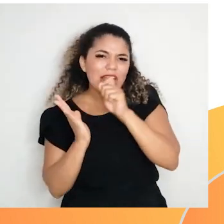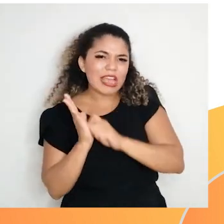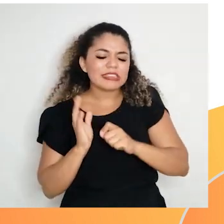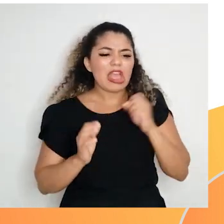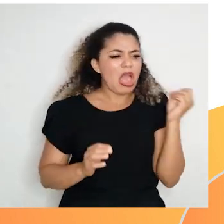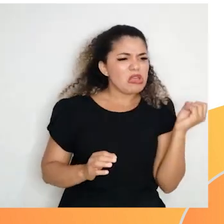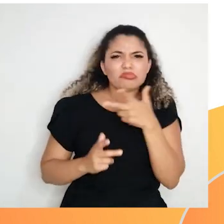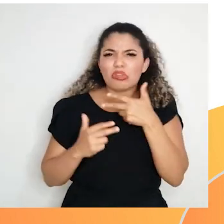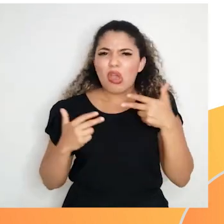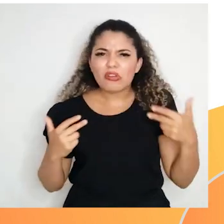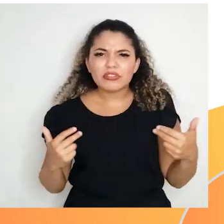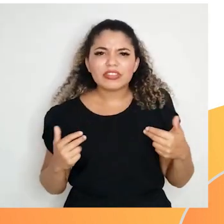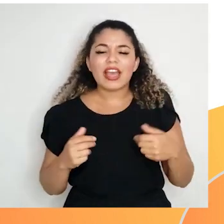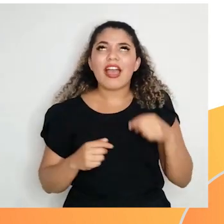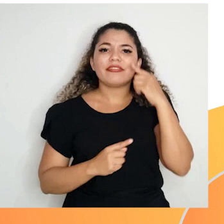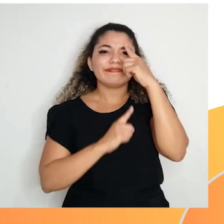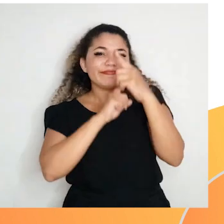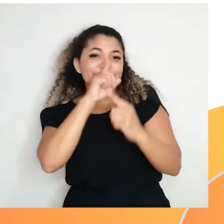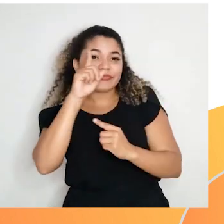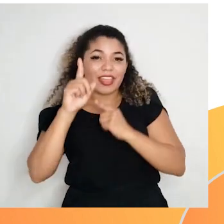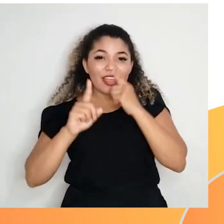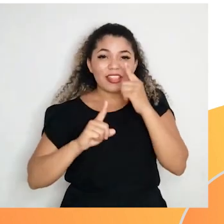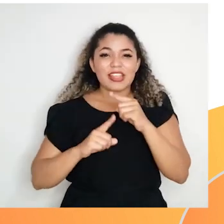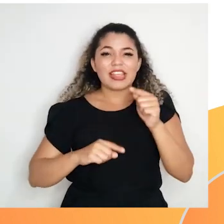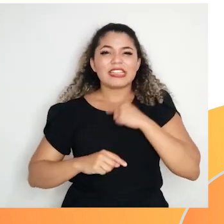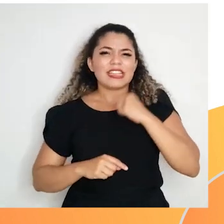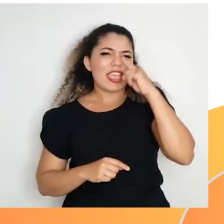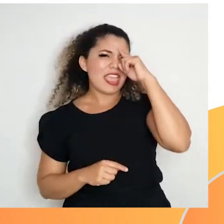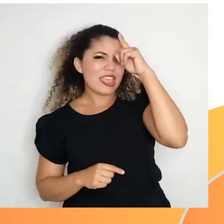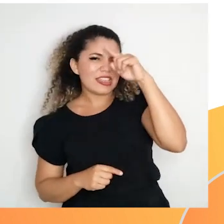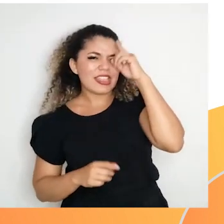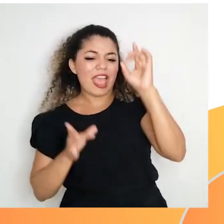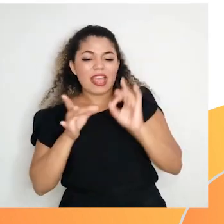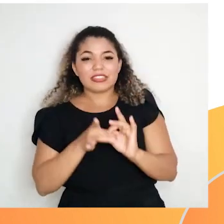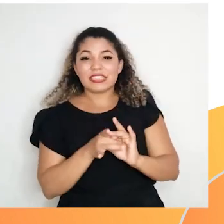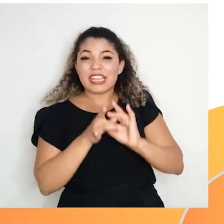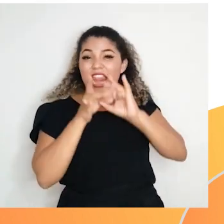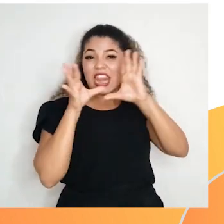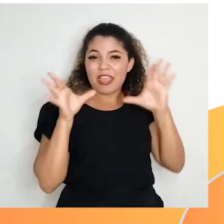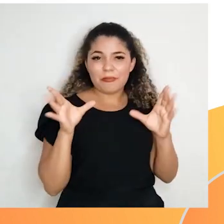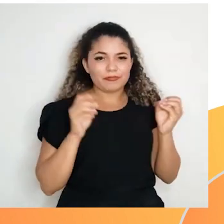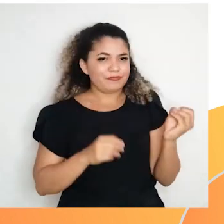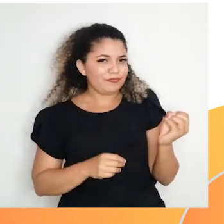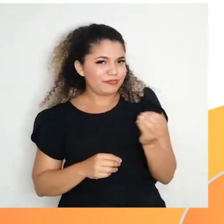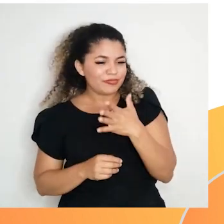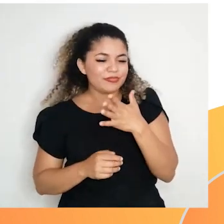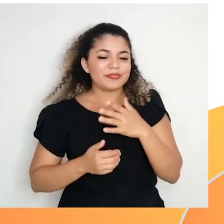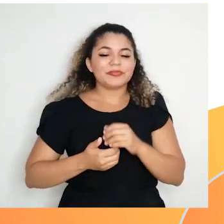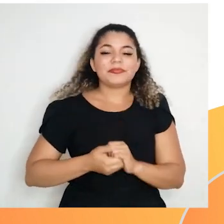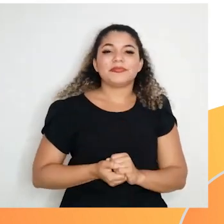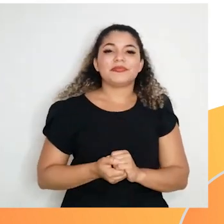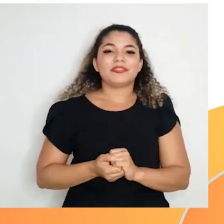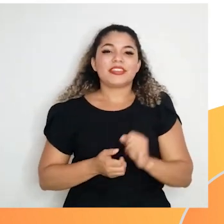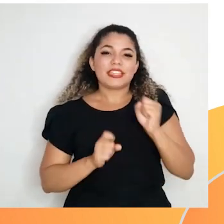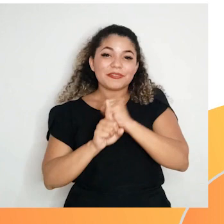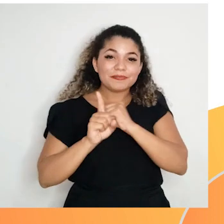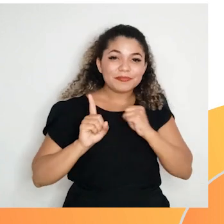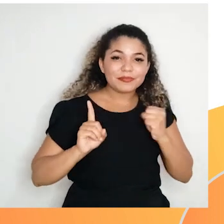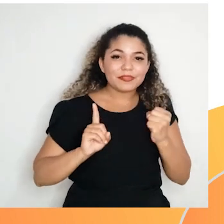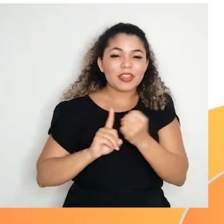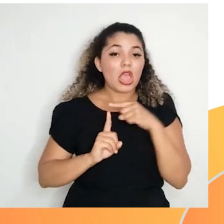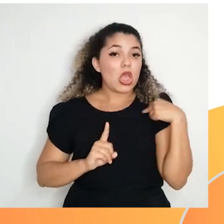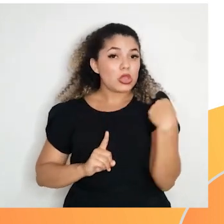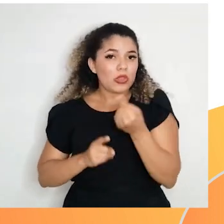escrita, ele inova nas ideias, tem ideias libertárias e engajadas